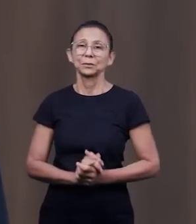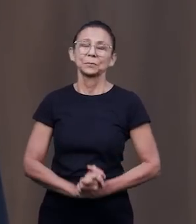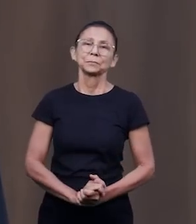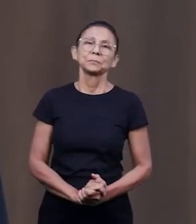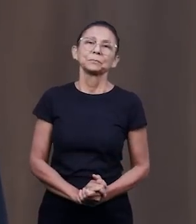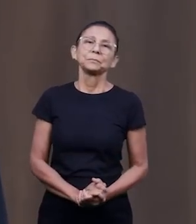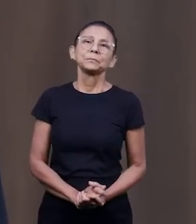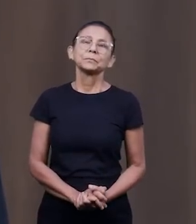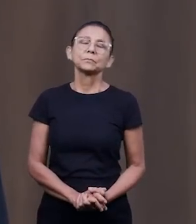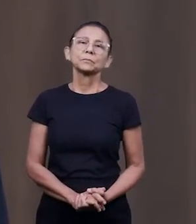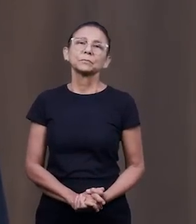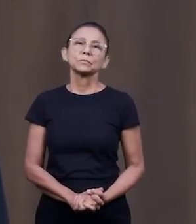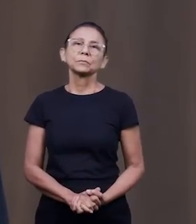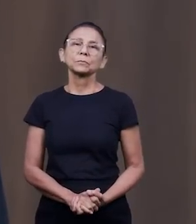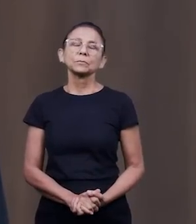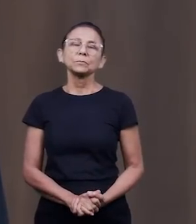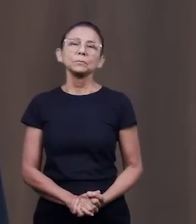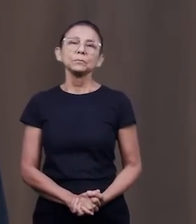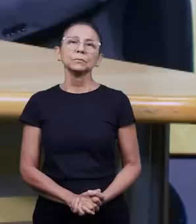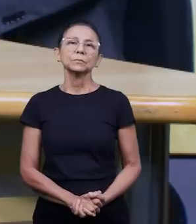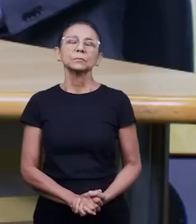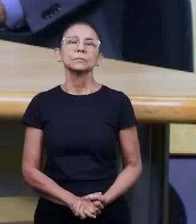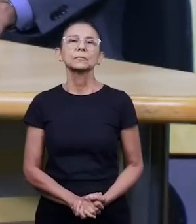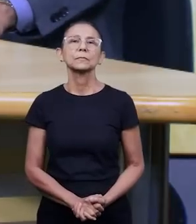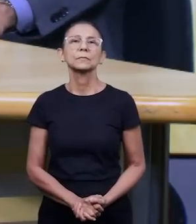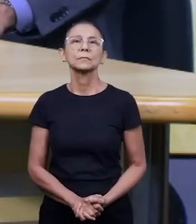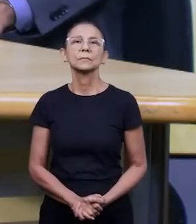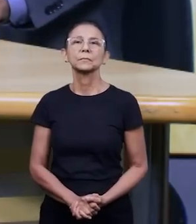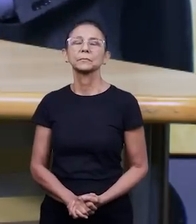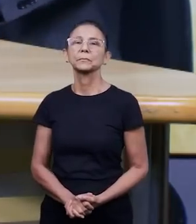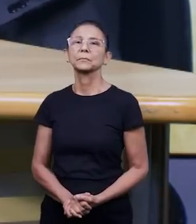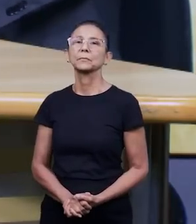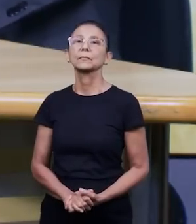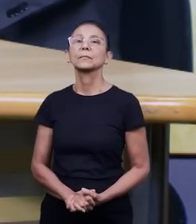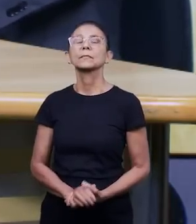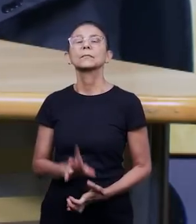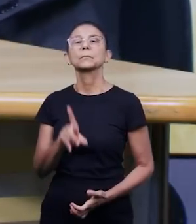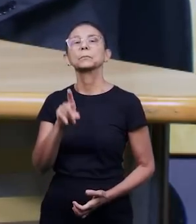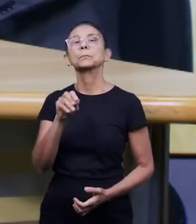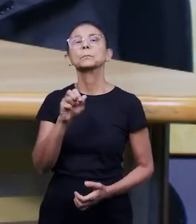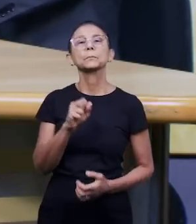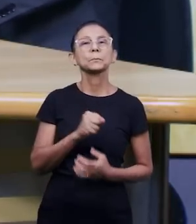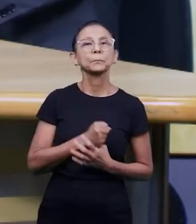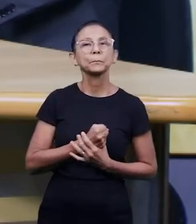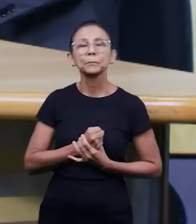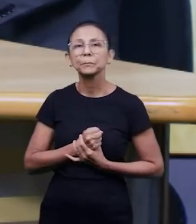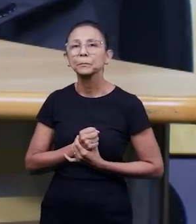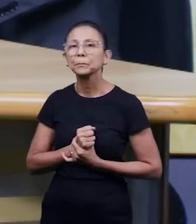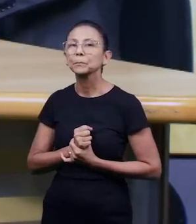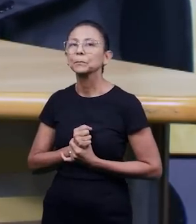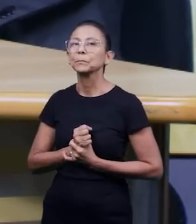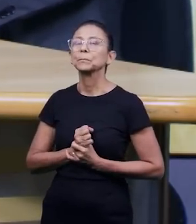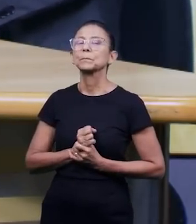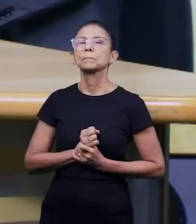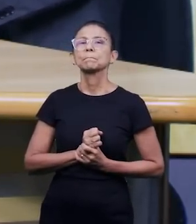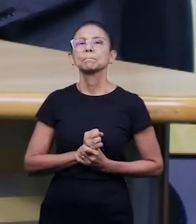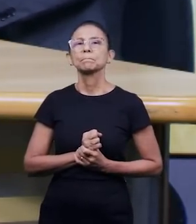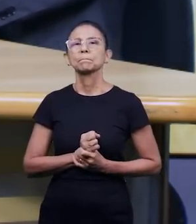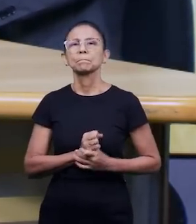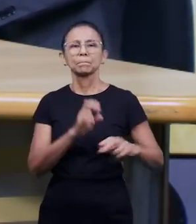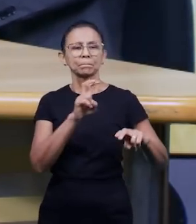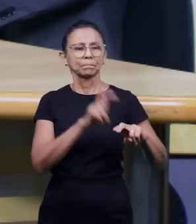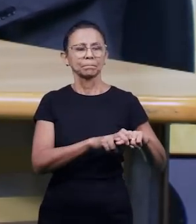tem requerido isso e tal. Afastamos das funções e tal, não sei o que lá. E foi, o negócio foi. Fulano, ó, fez